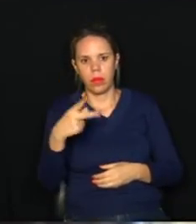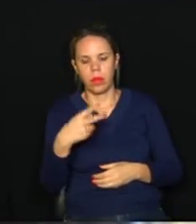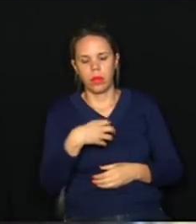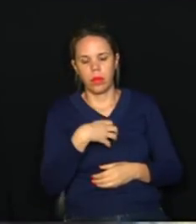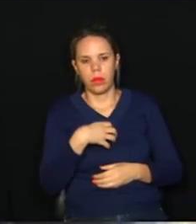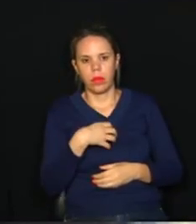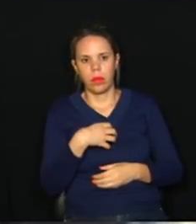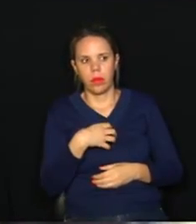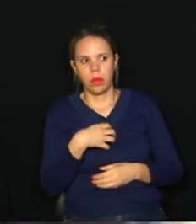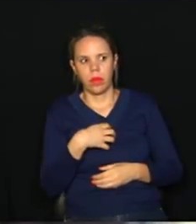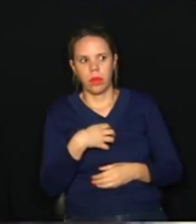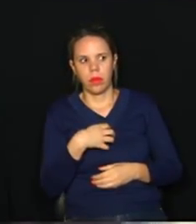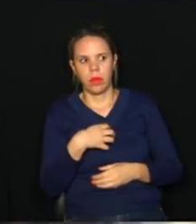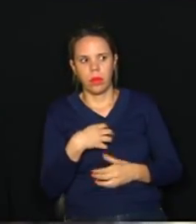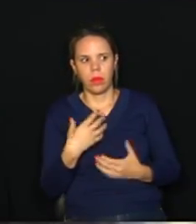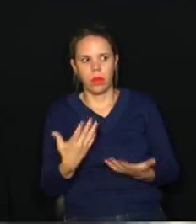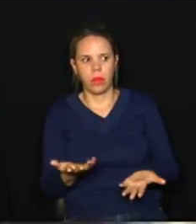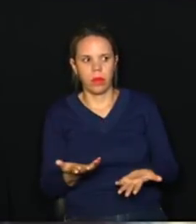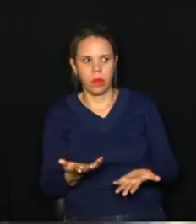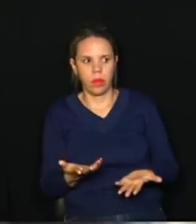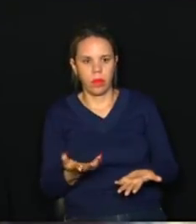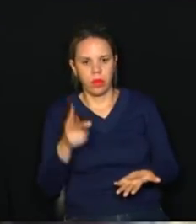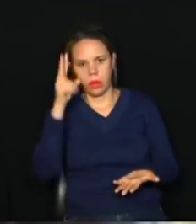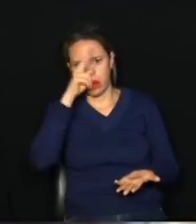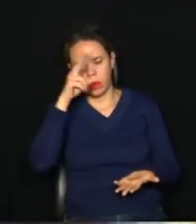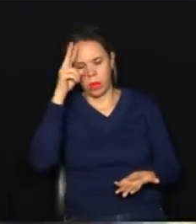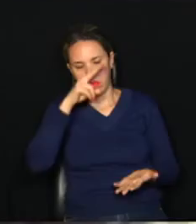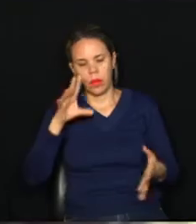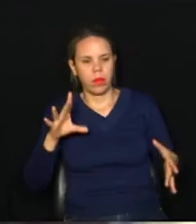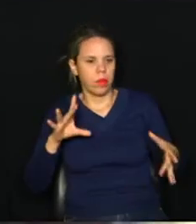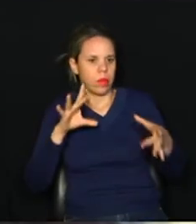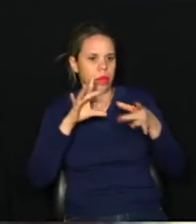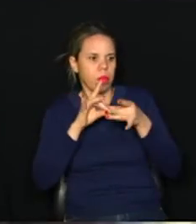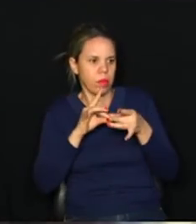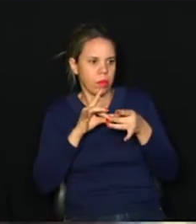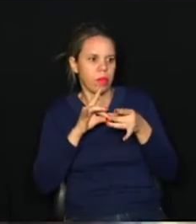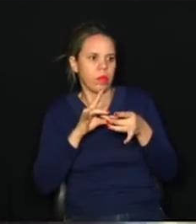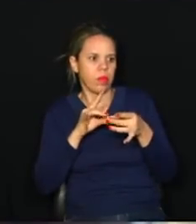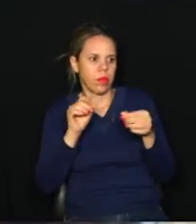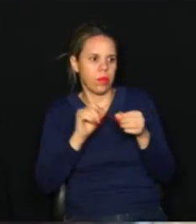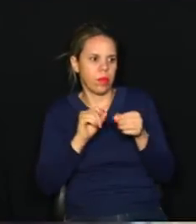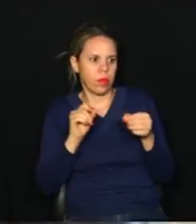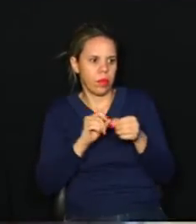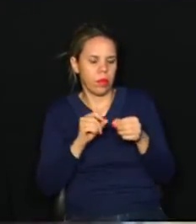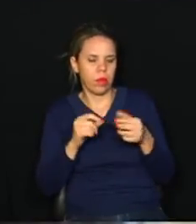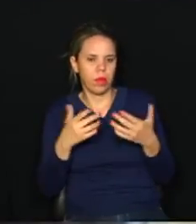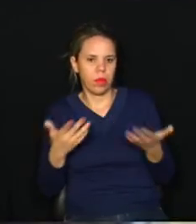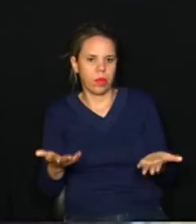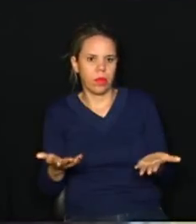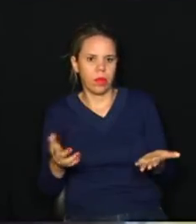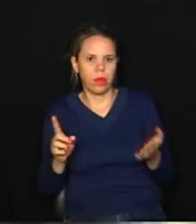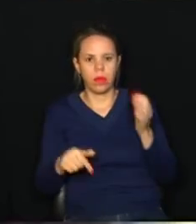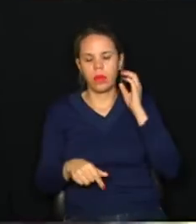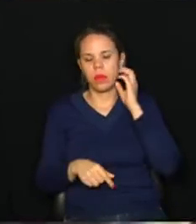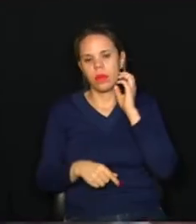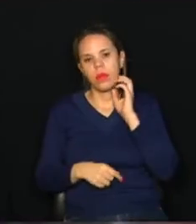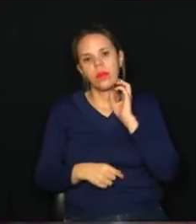forma. Então, essa história de que unir vai ser moderno, isso é